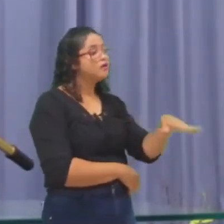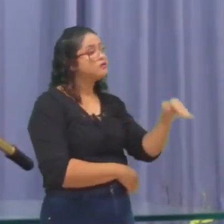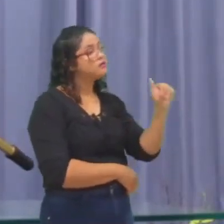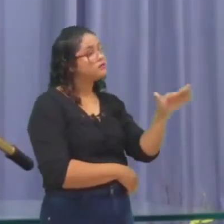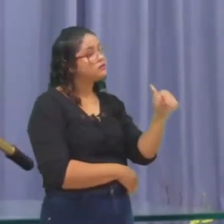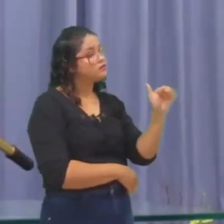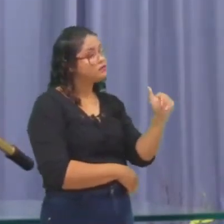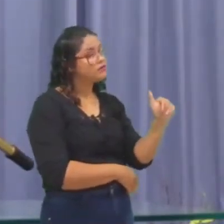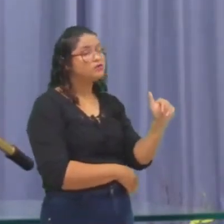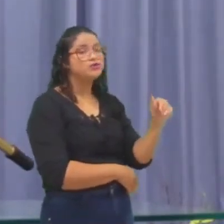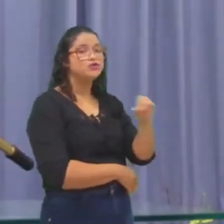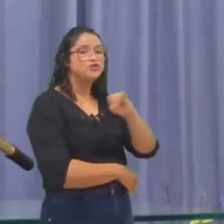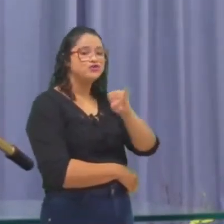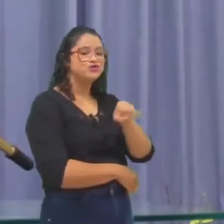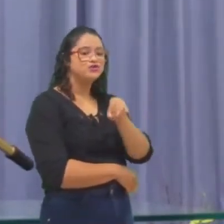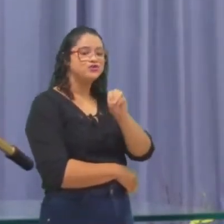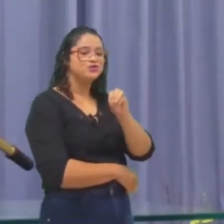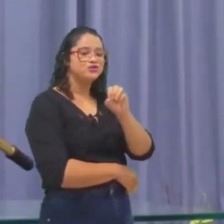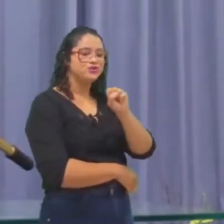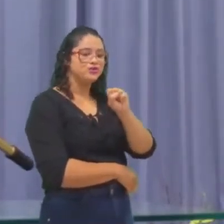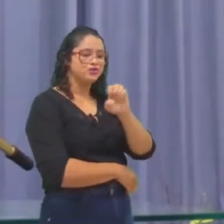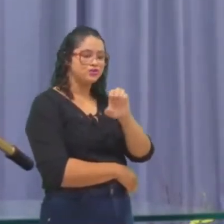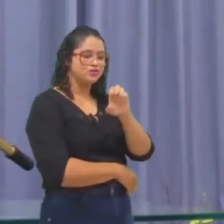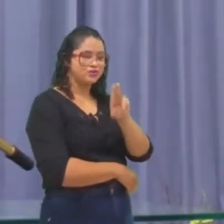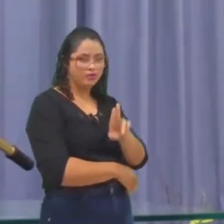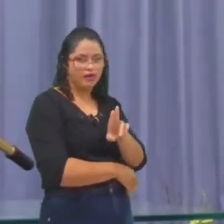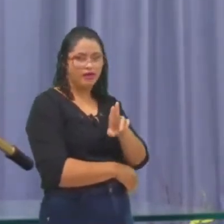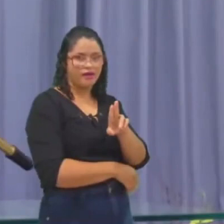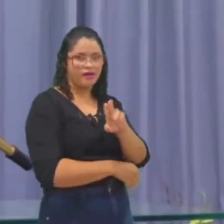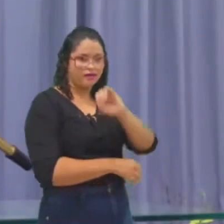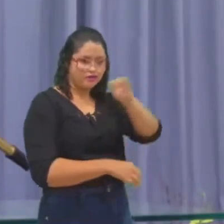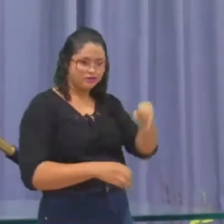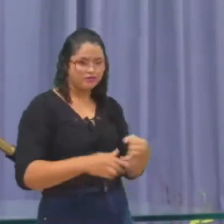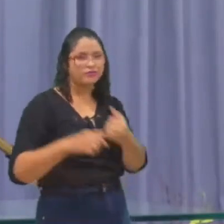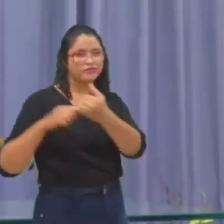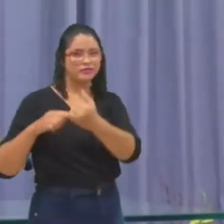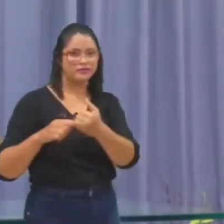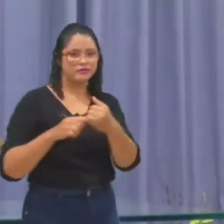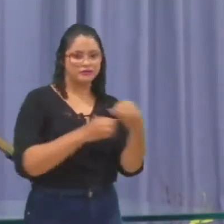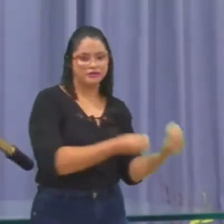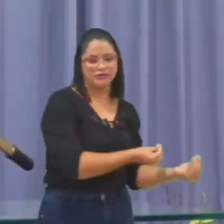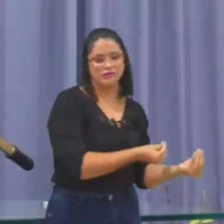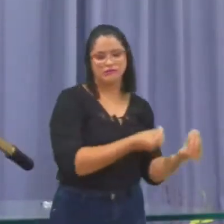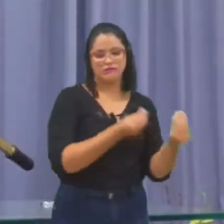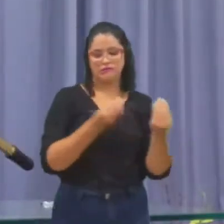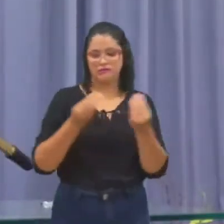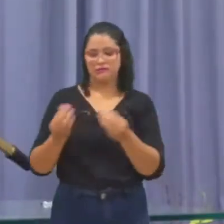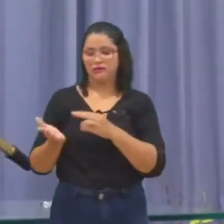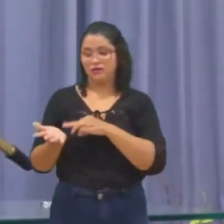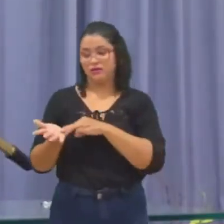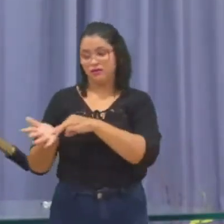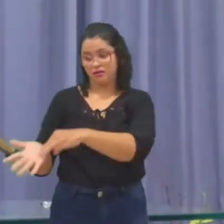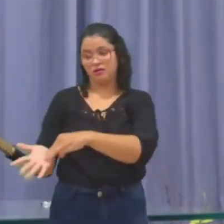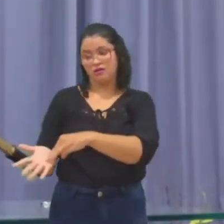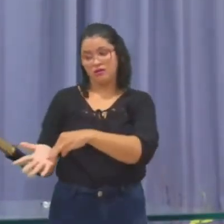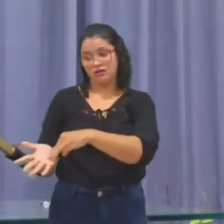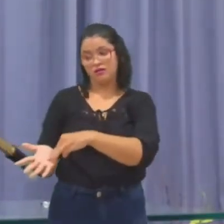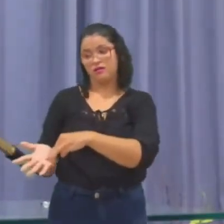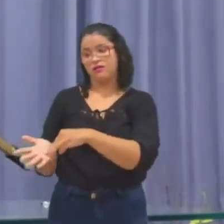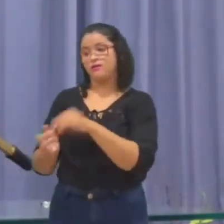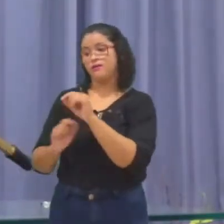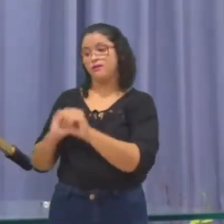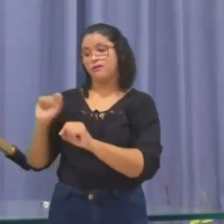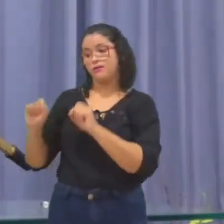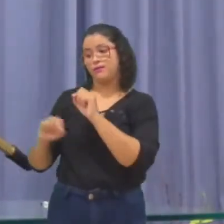Chamou os príncipes e deu a eles uma missão. Disse a eles o que eles deveriam fazer.